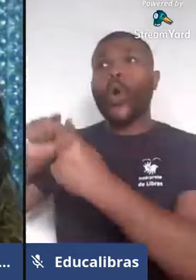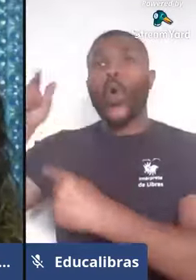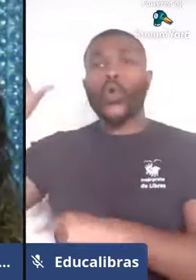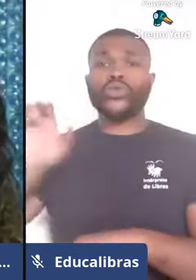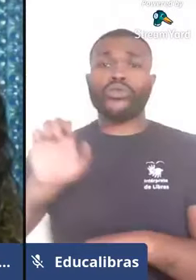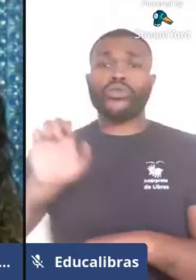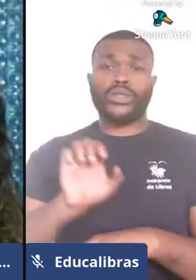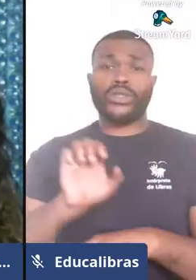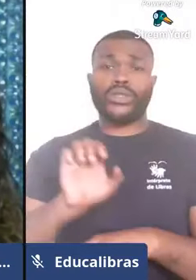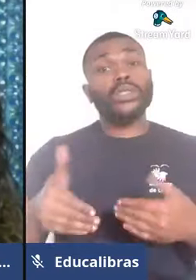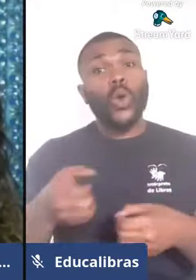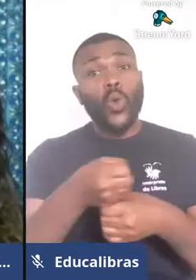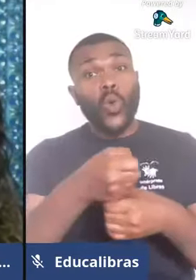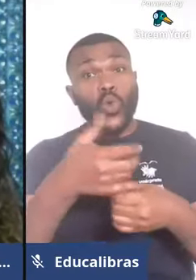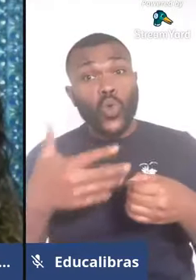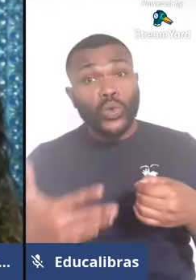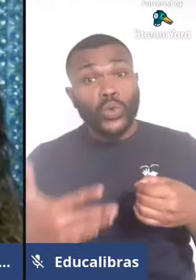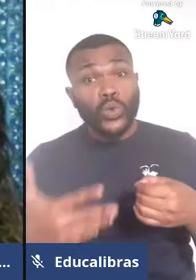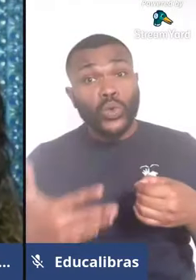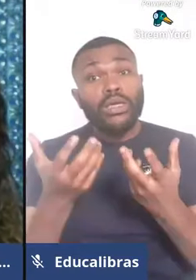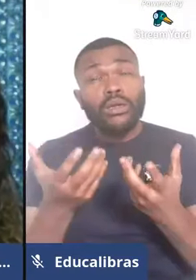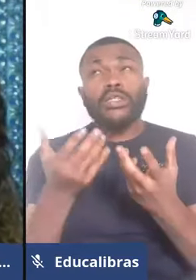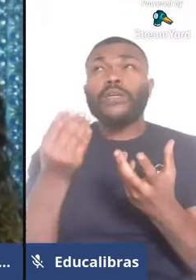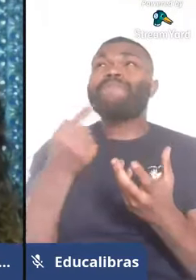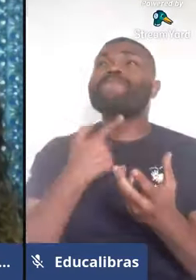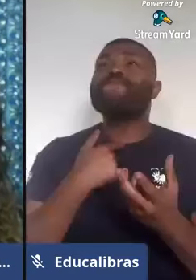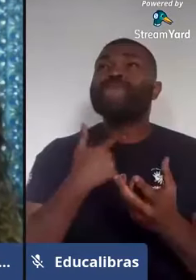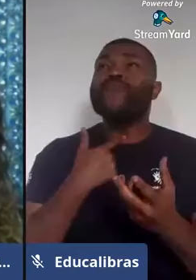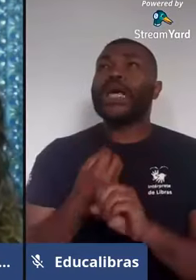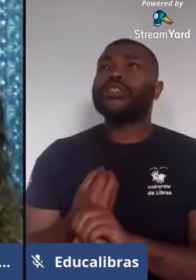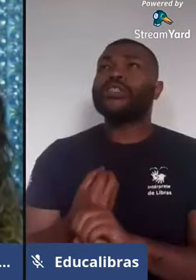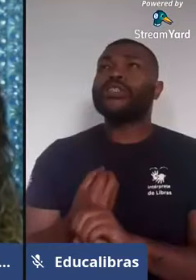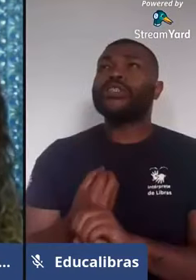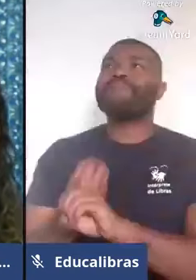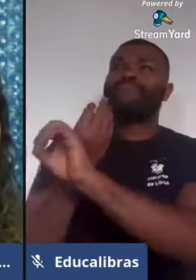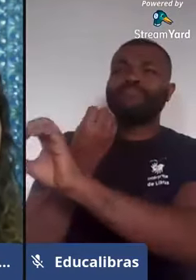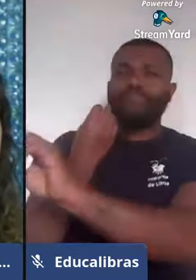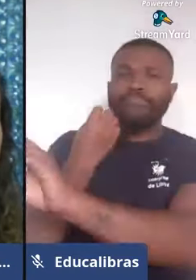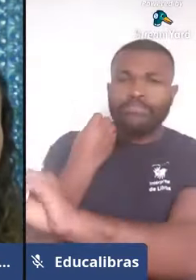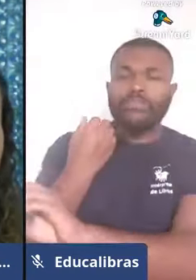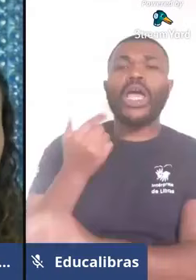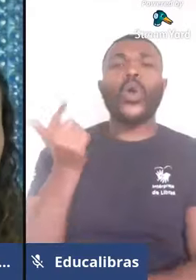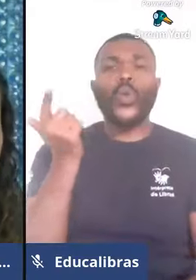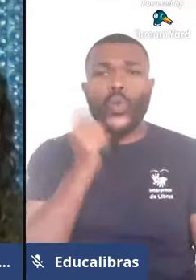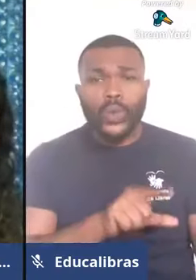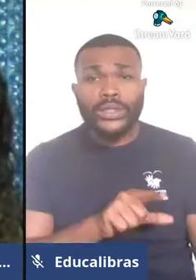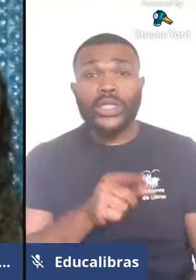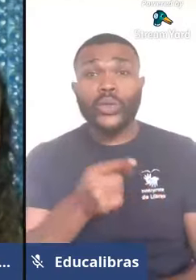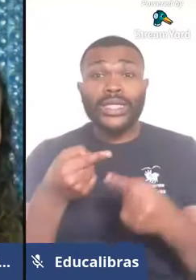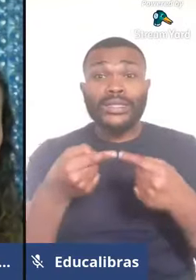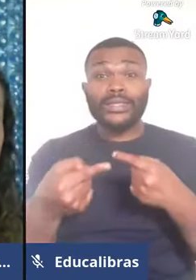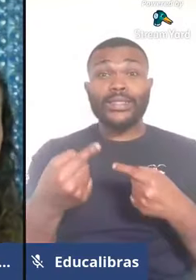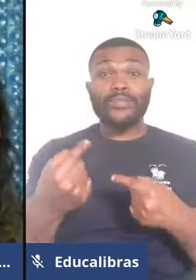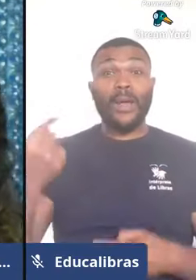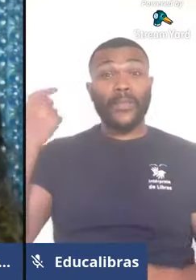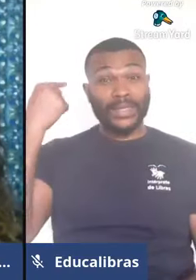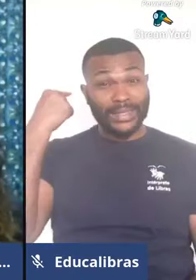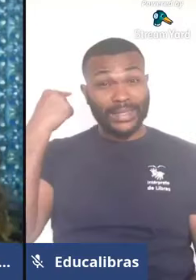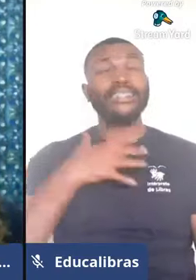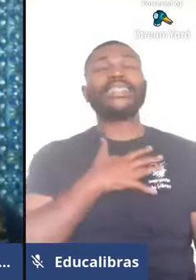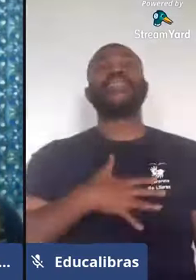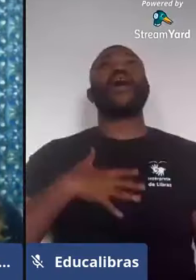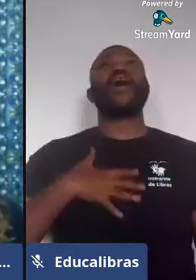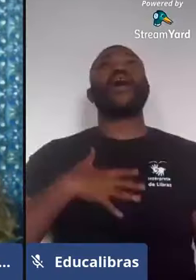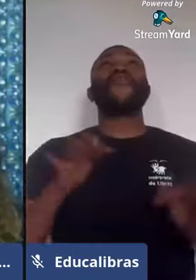conteúdo ficasse EAD, que ele ficasse disponível numa plataforma. E a gente conseguiu lançar ele semana passada, a gente está tão orgulhoso